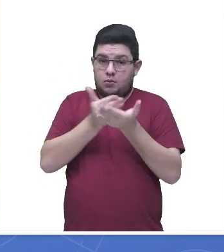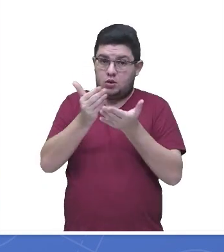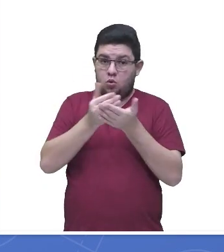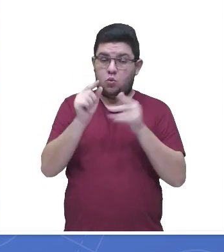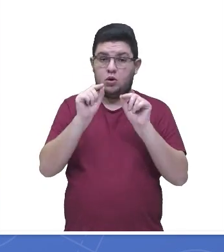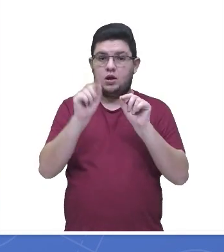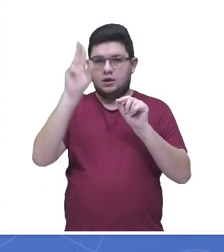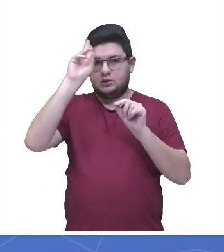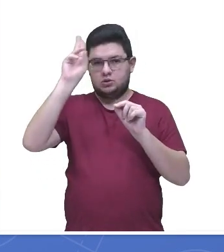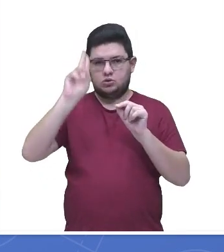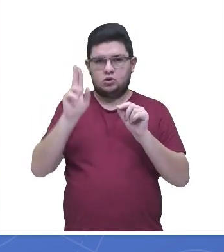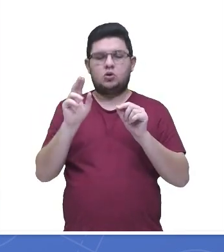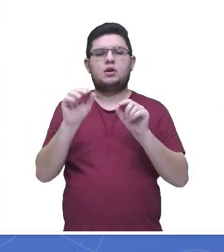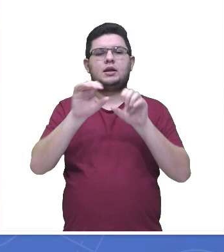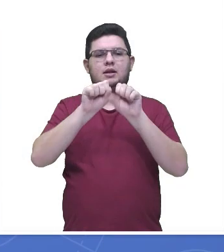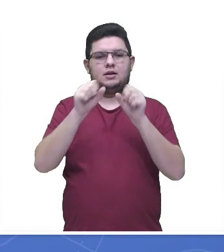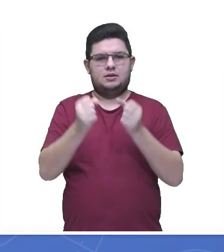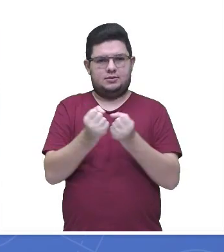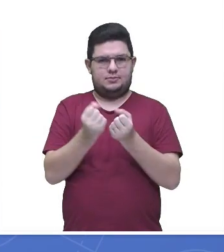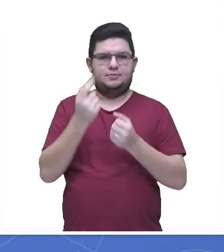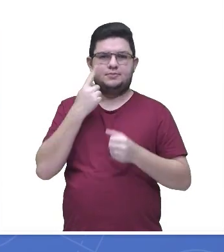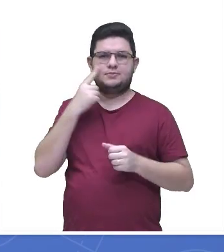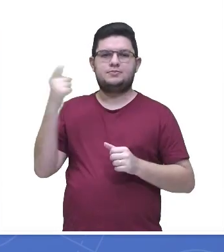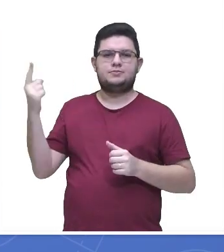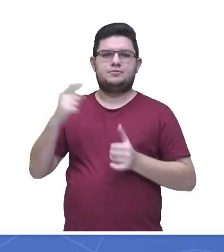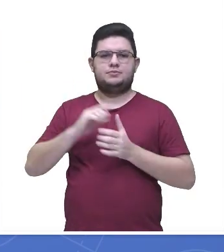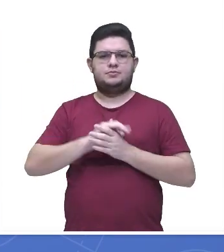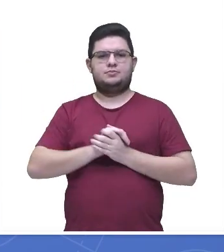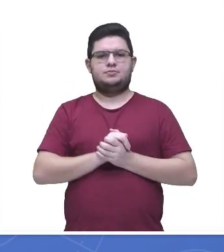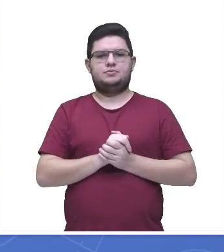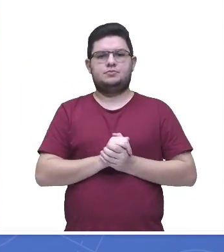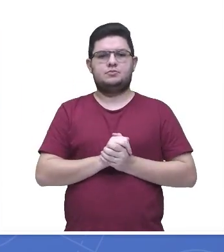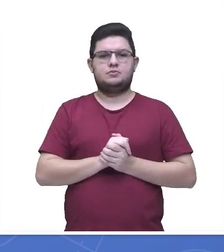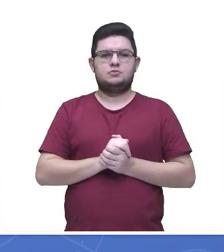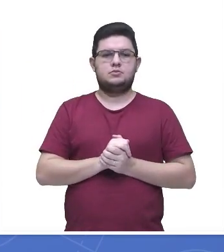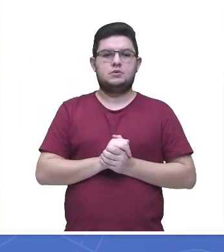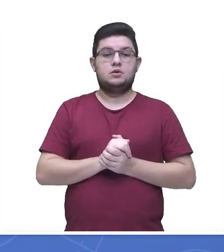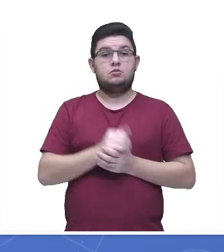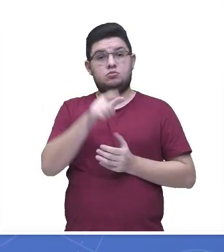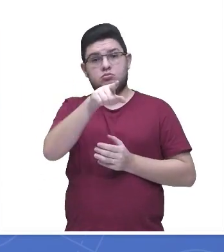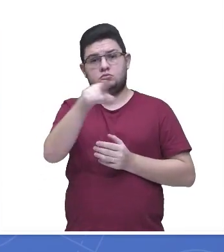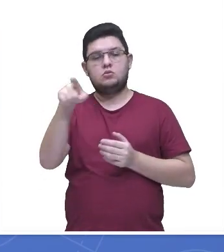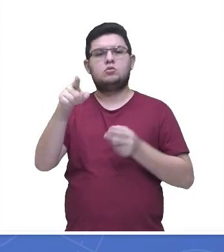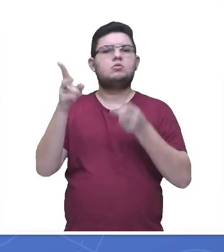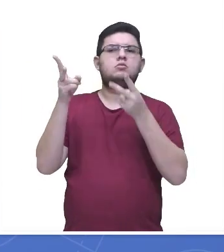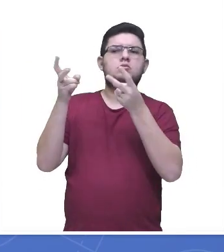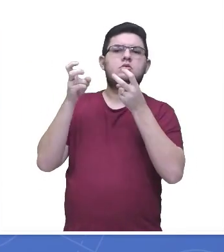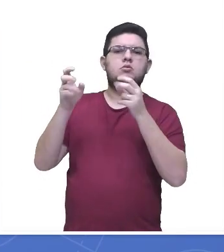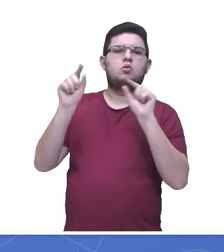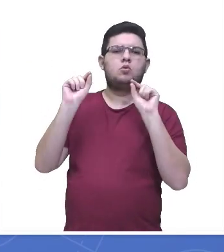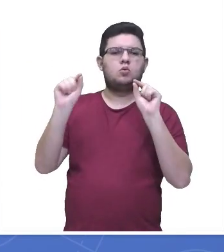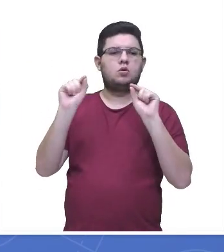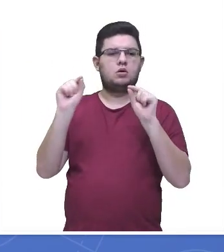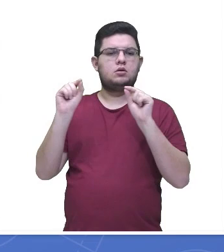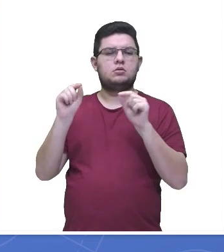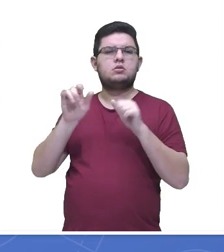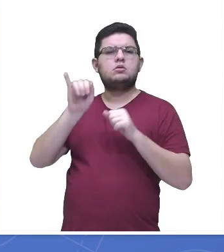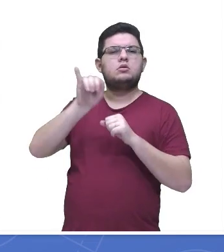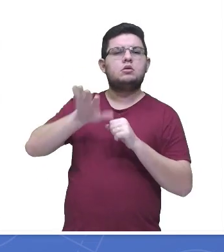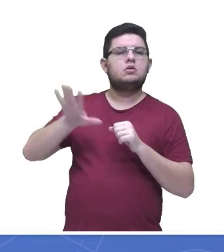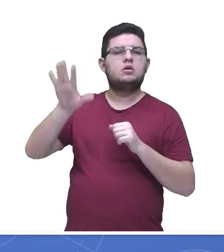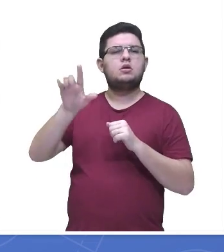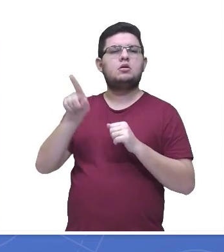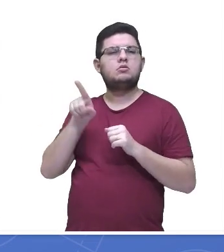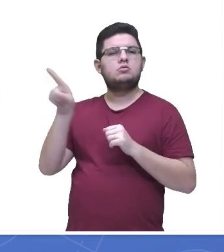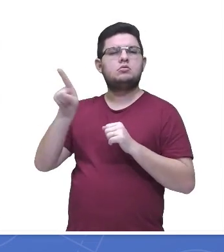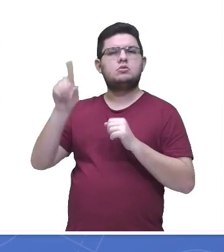arte. Vamos lá? Eu trago para vocês aqui, vocês podem perceber, quando você olha essa primeira imagem, o